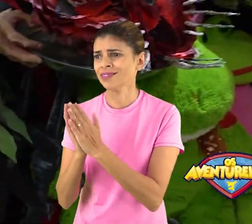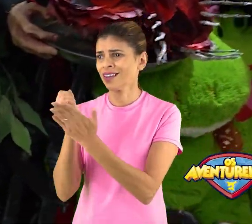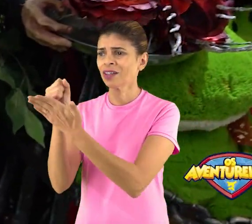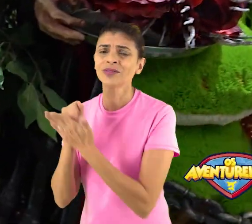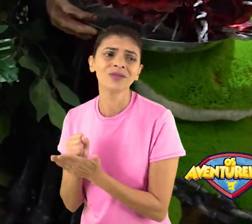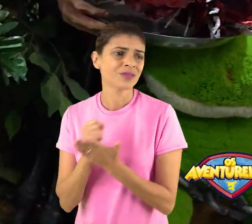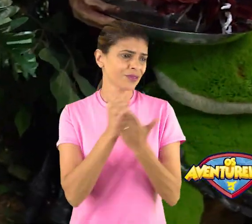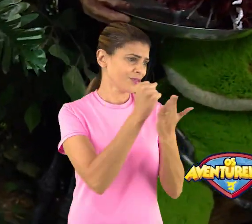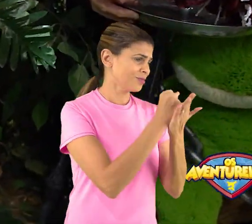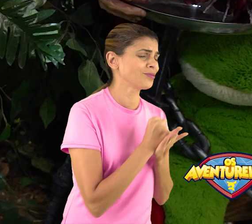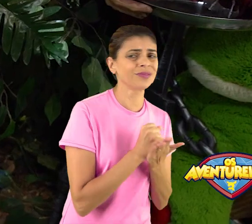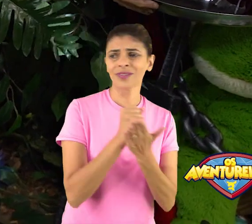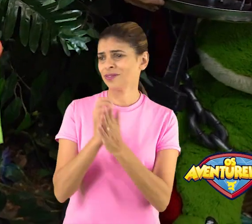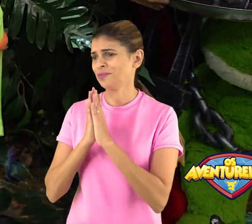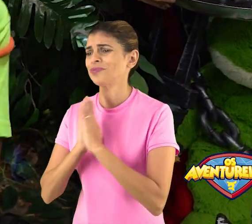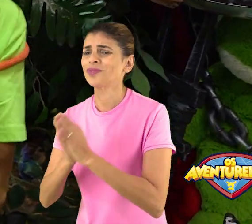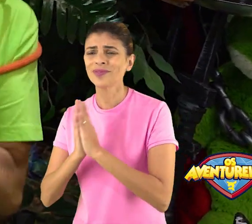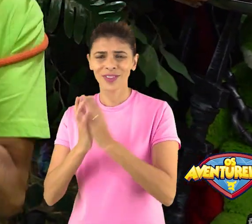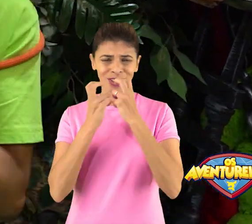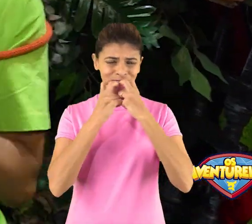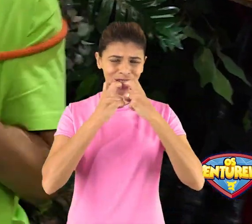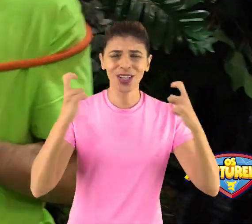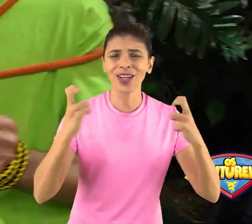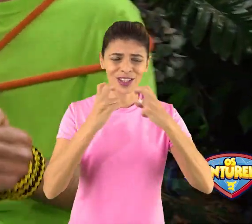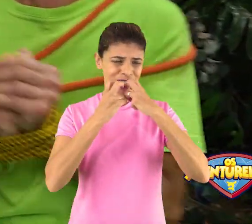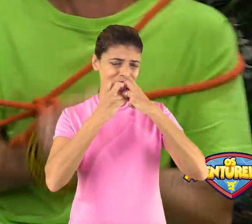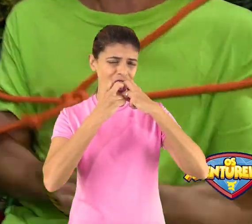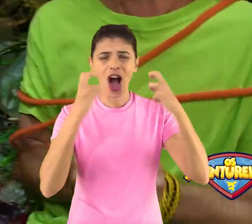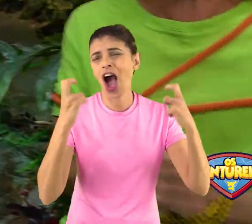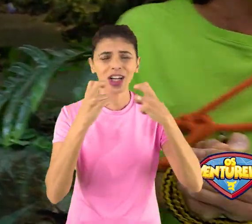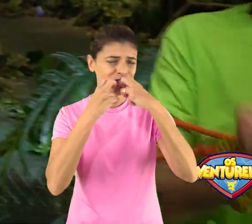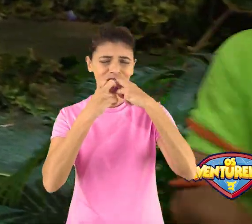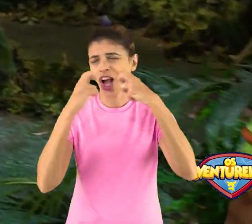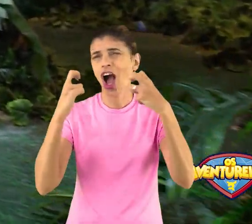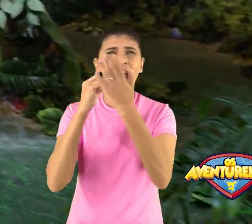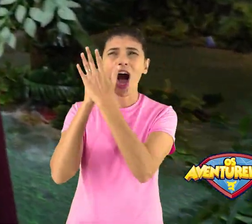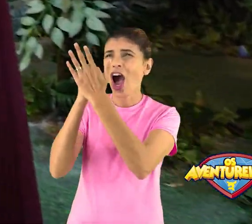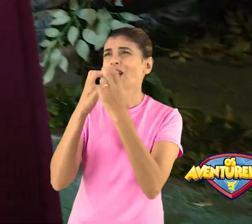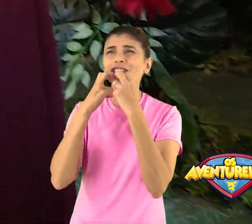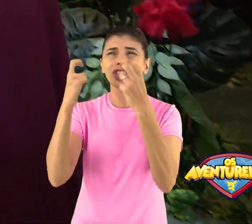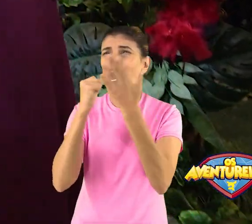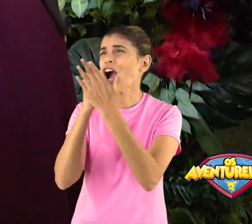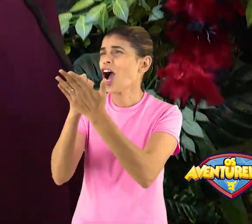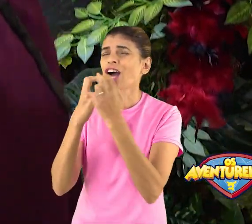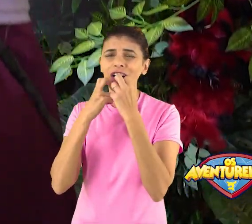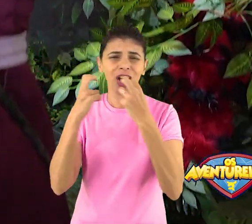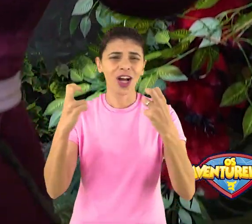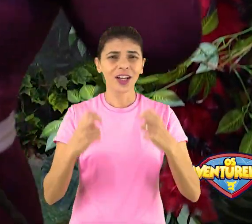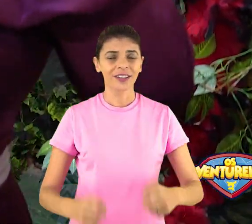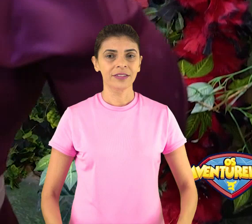Socorro! Socorro! Socorro! Socorro! Socorro! Socorro!